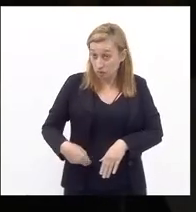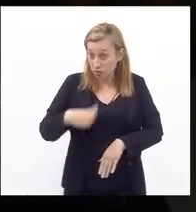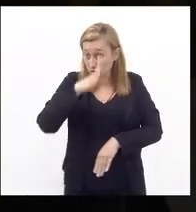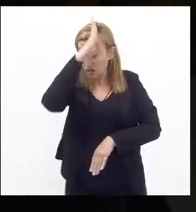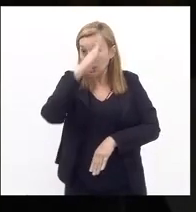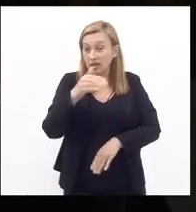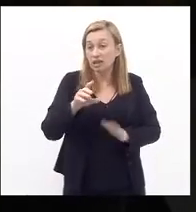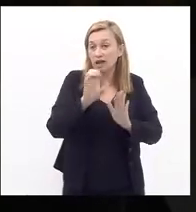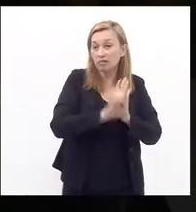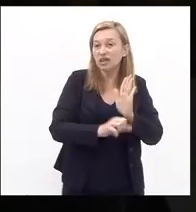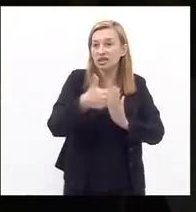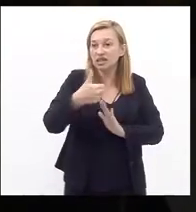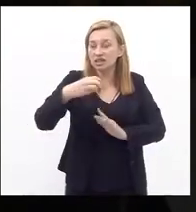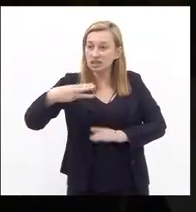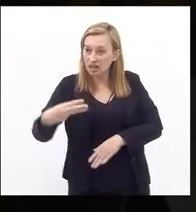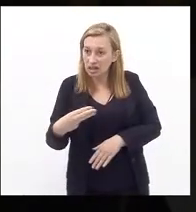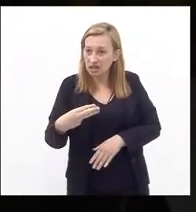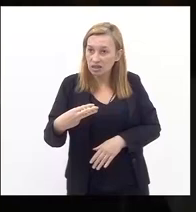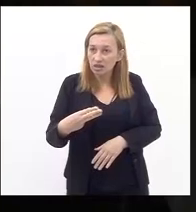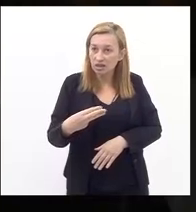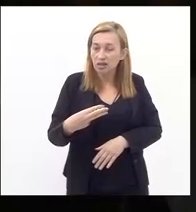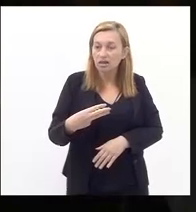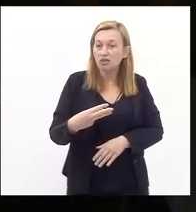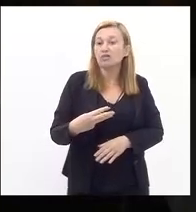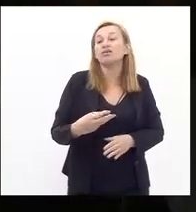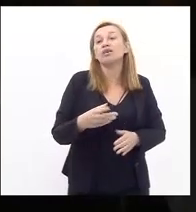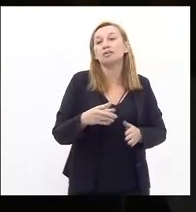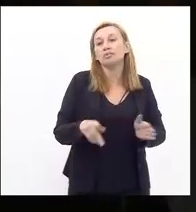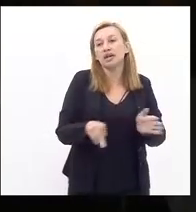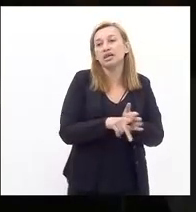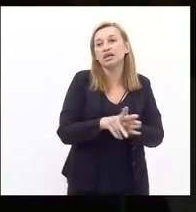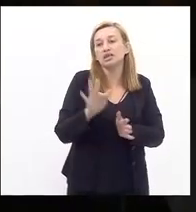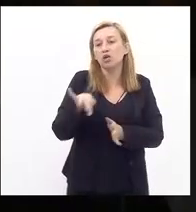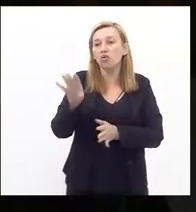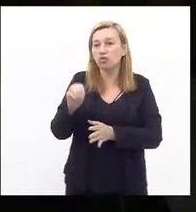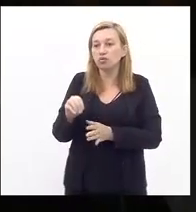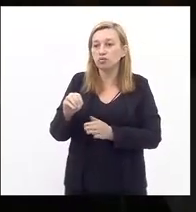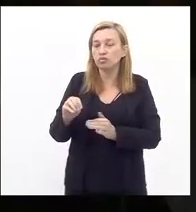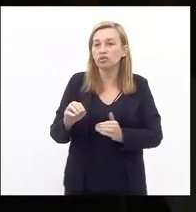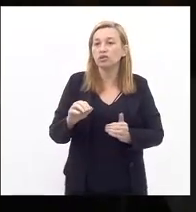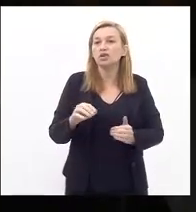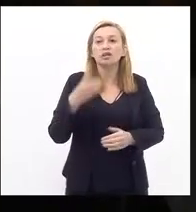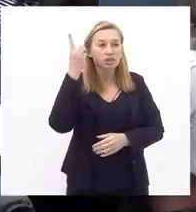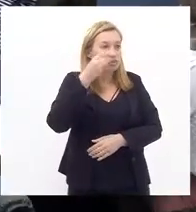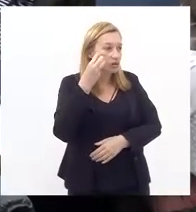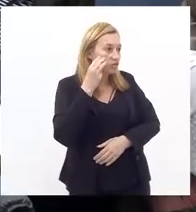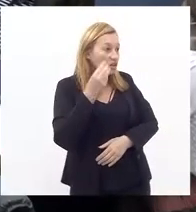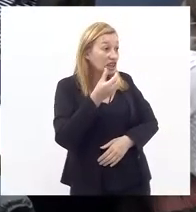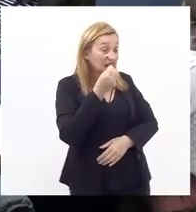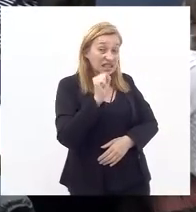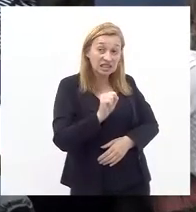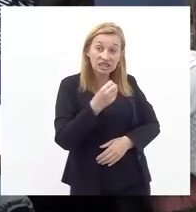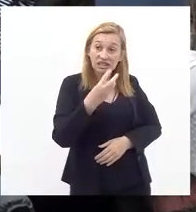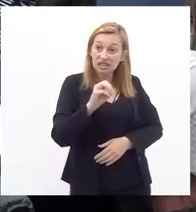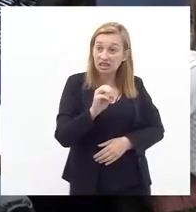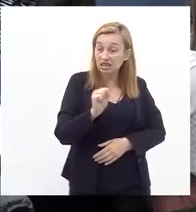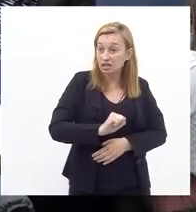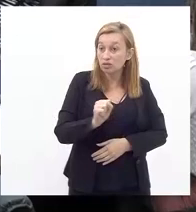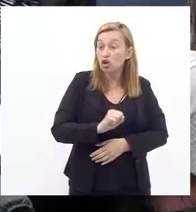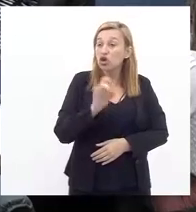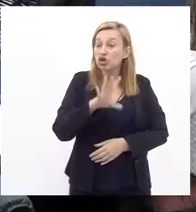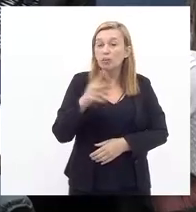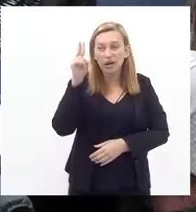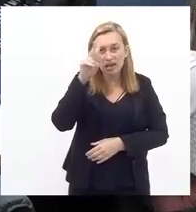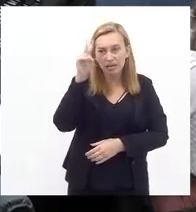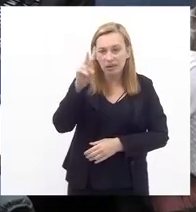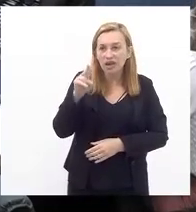o 103 porque conserva Marques fazem parte do fundo que é superavitário deputado em 30 segundos atrás para lembrar